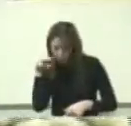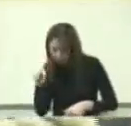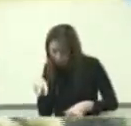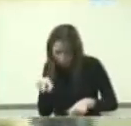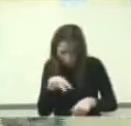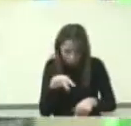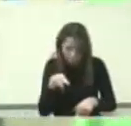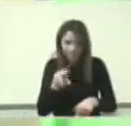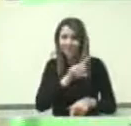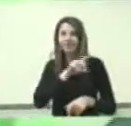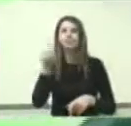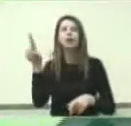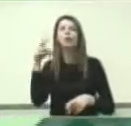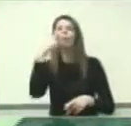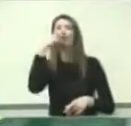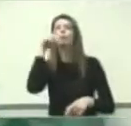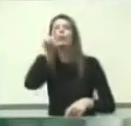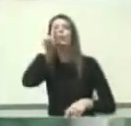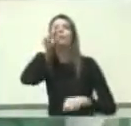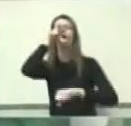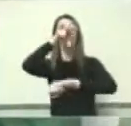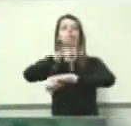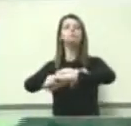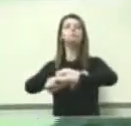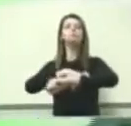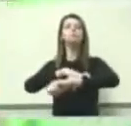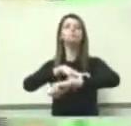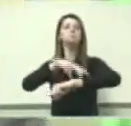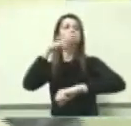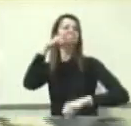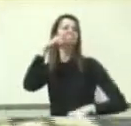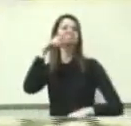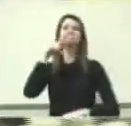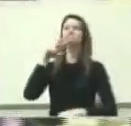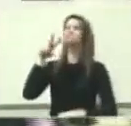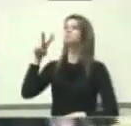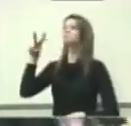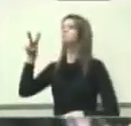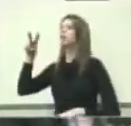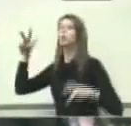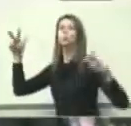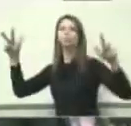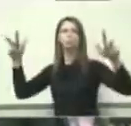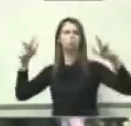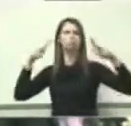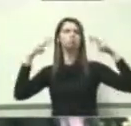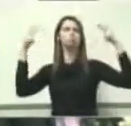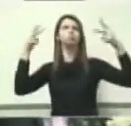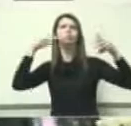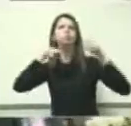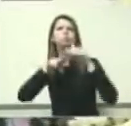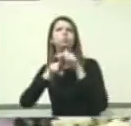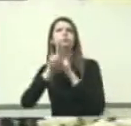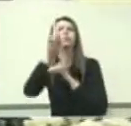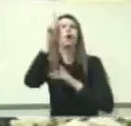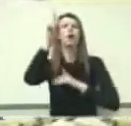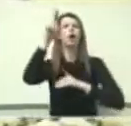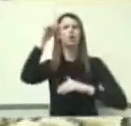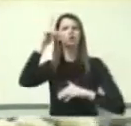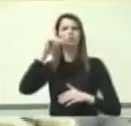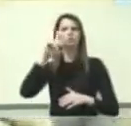águias que você quando enfrentar a crise quando enfrentar enfrentamento ao contrário Aproveita a corrente do vento e suba